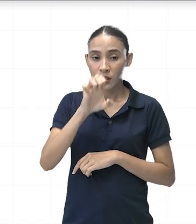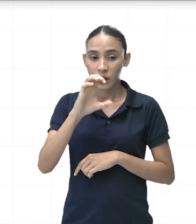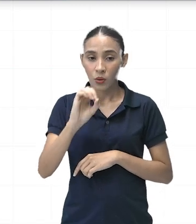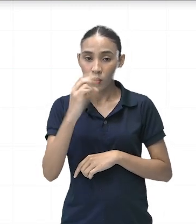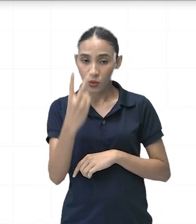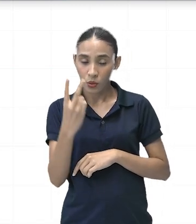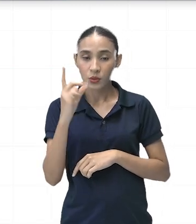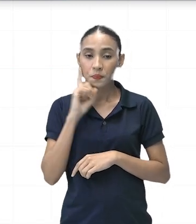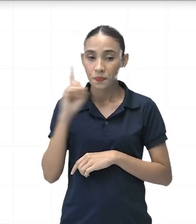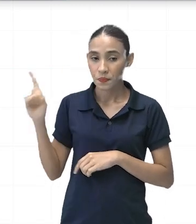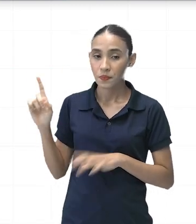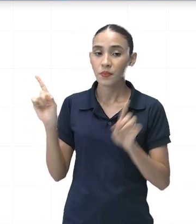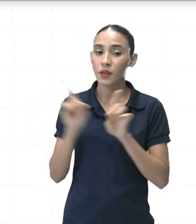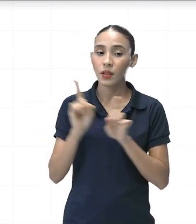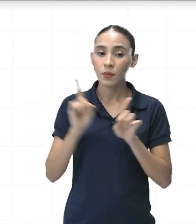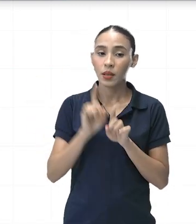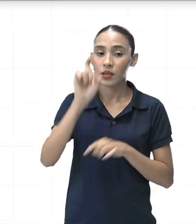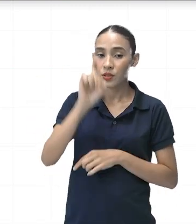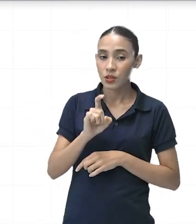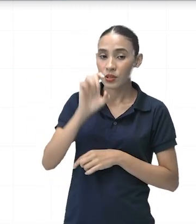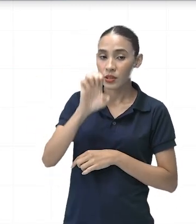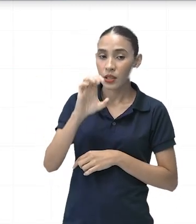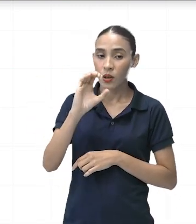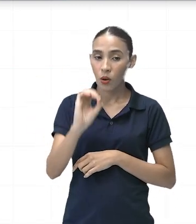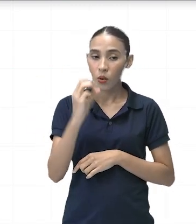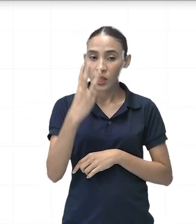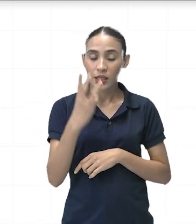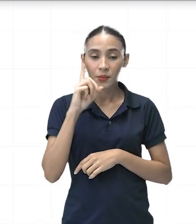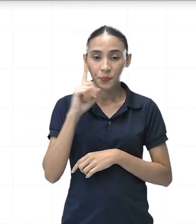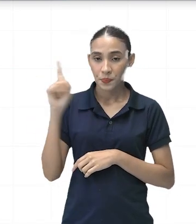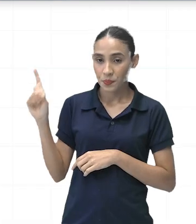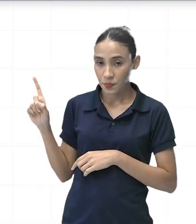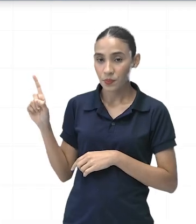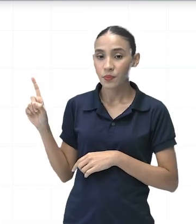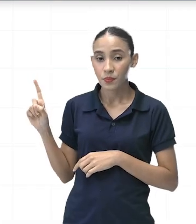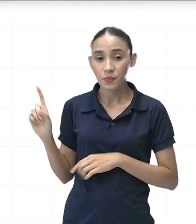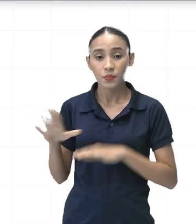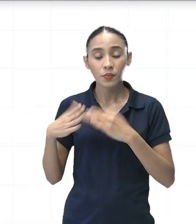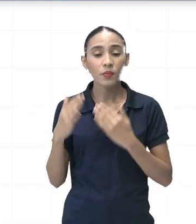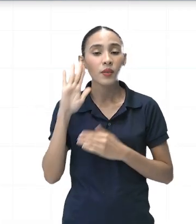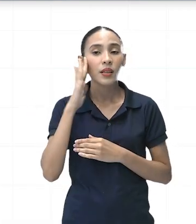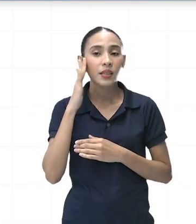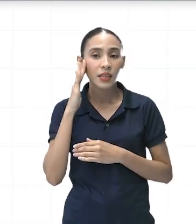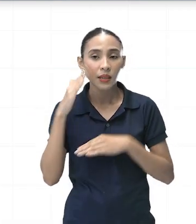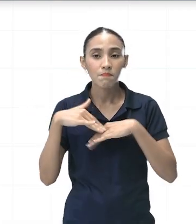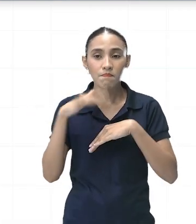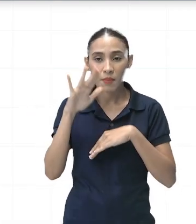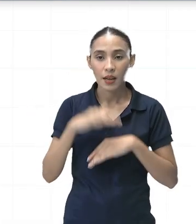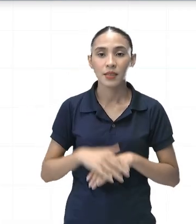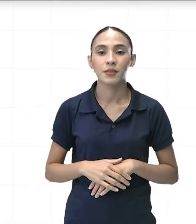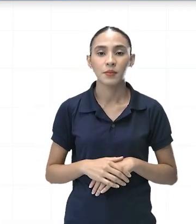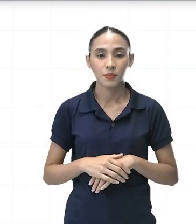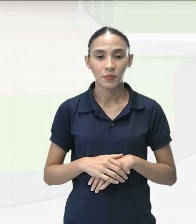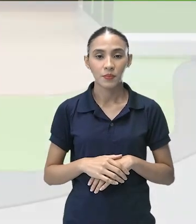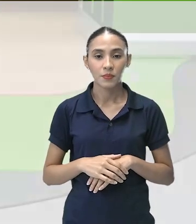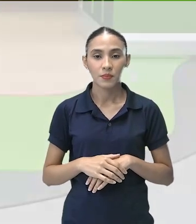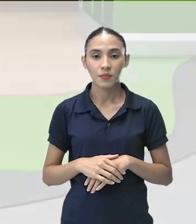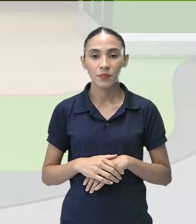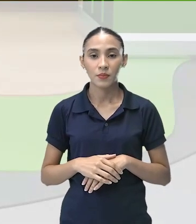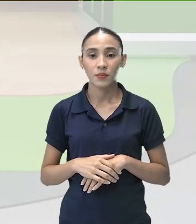o dióxido de xenônio, e o XeO3, o trióxido de xenônio. Vamos entender um pouco mais sobre esses